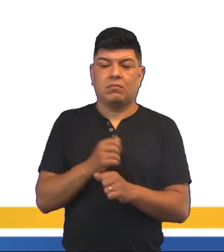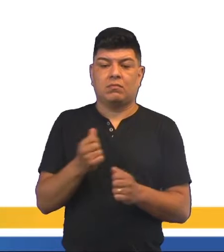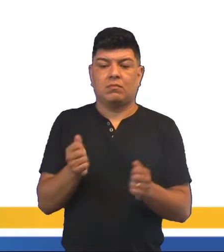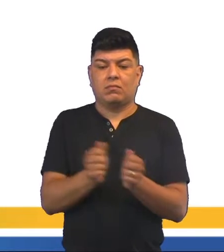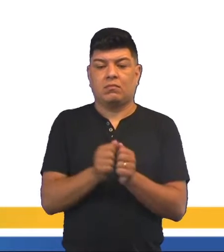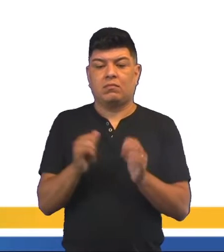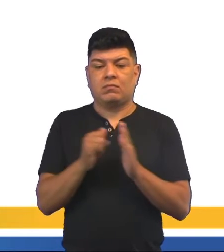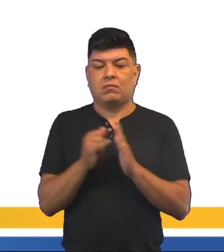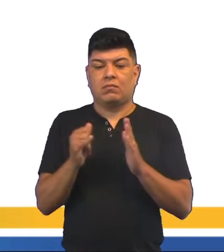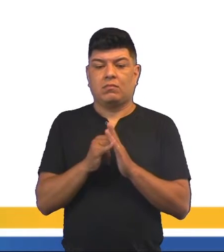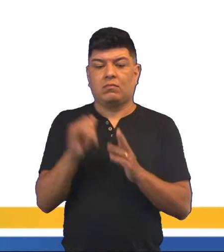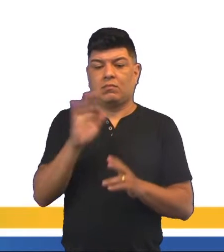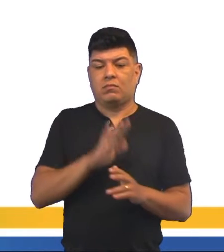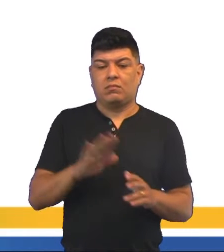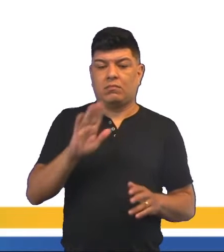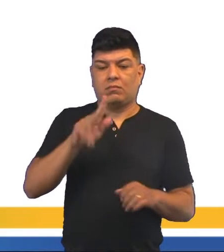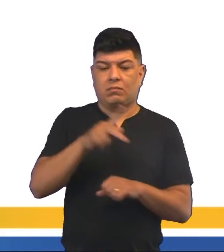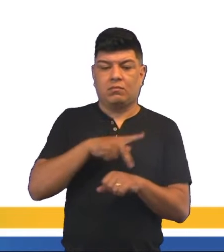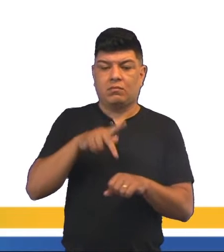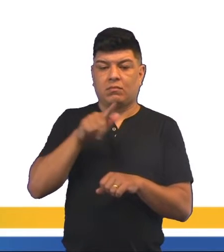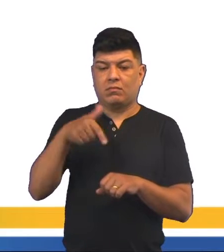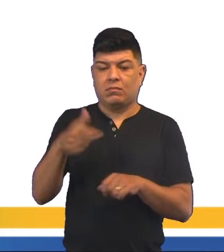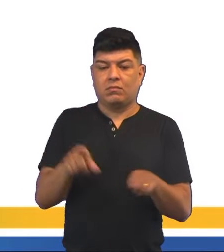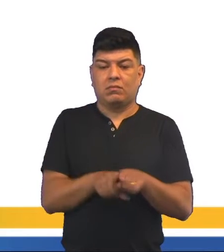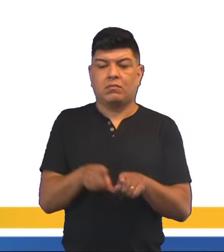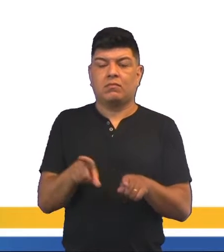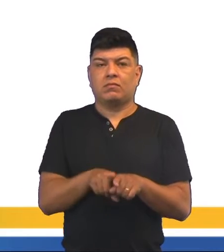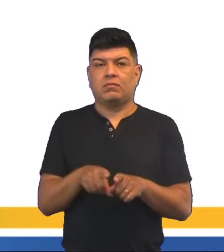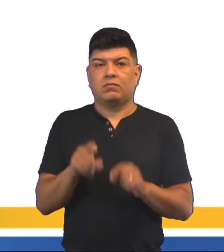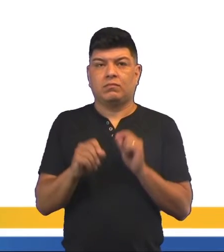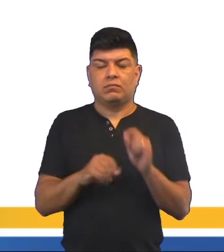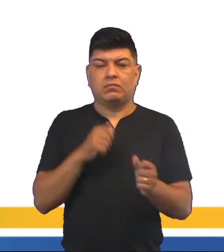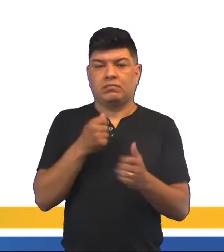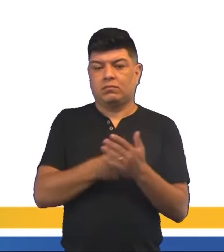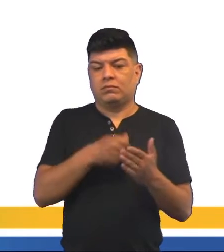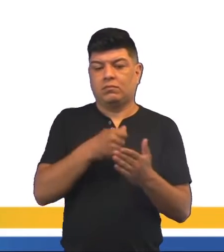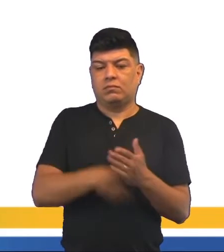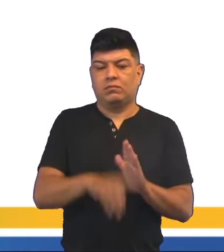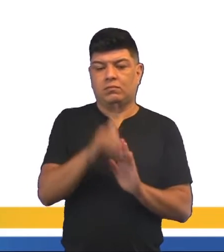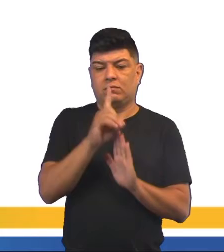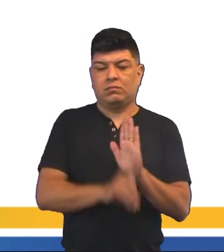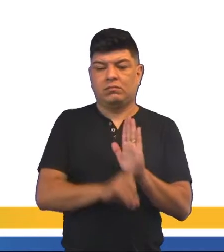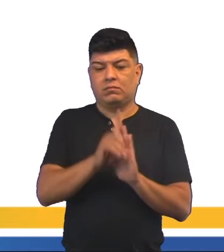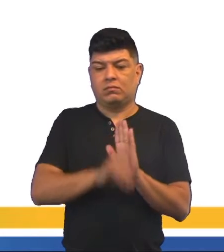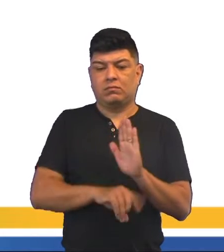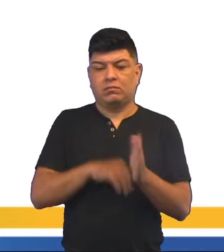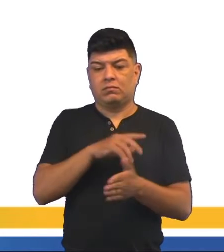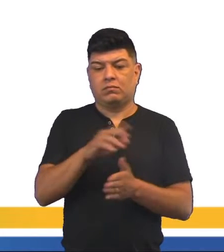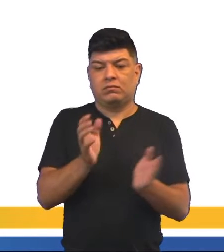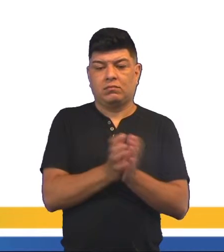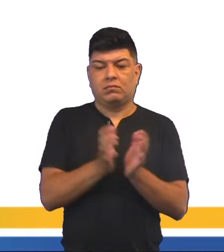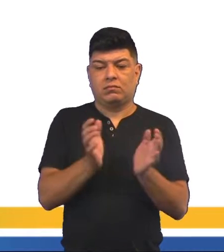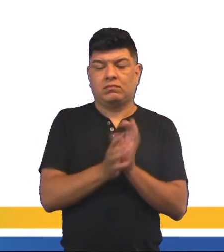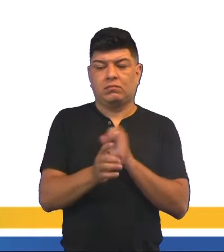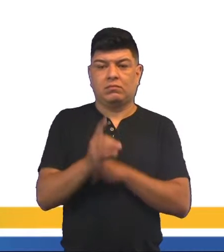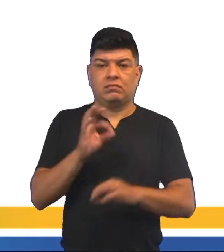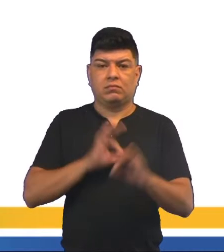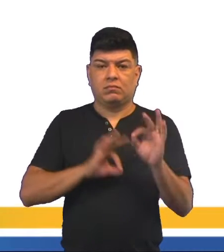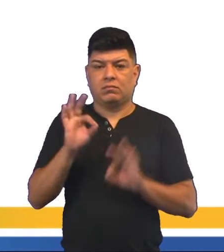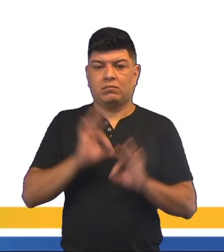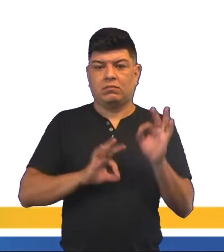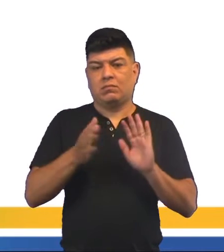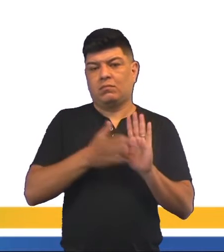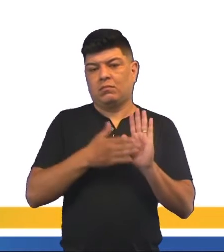parceria com instituições nacionais e internacionais. Ao mesmo tempo em que defendiam seus direitos, né, diversos grupos sociais elaboravam